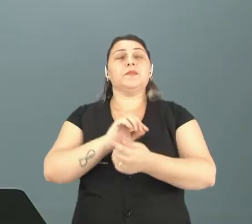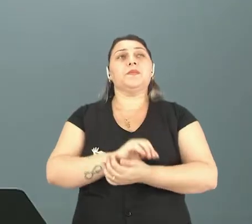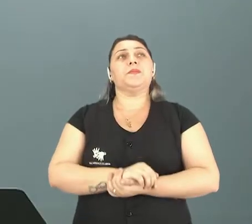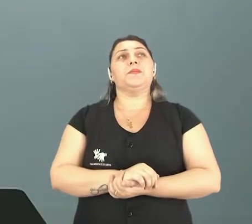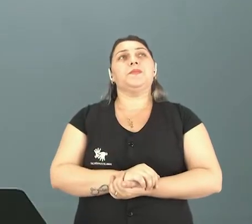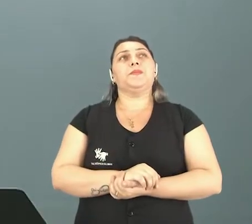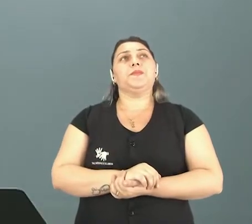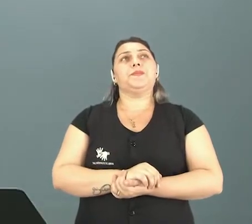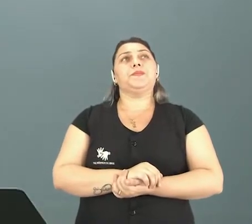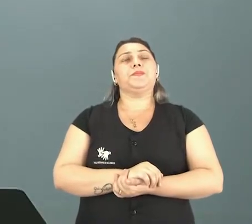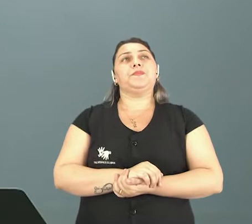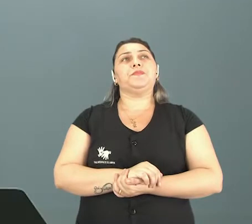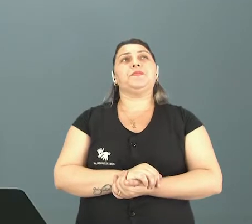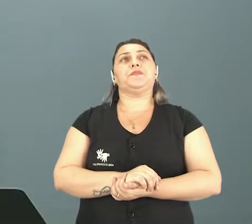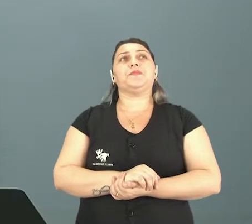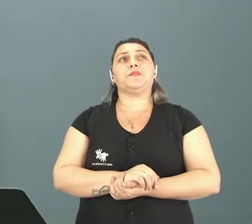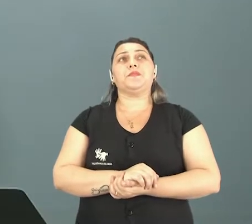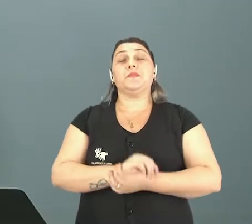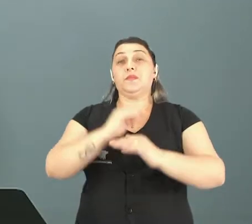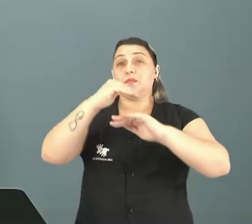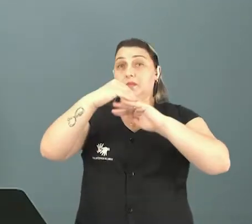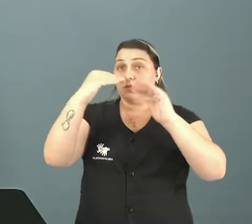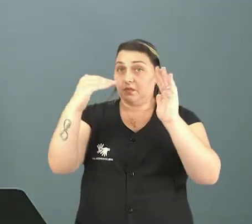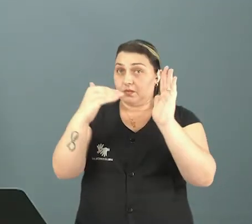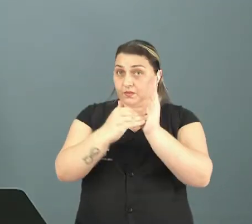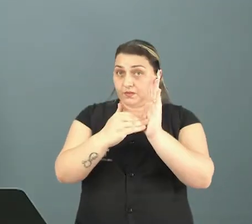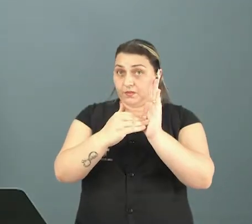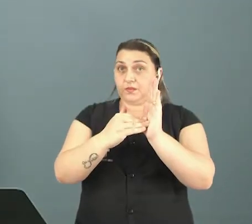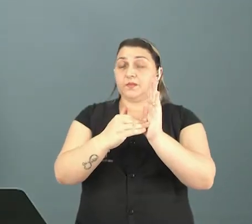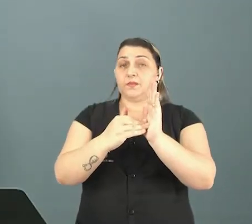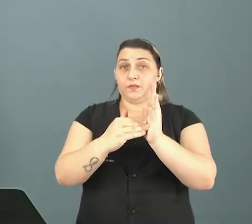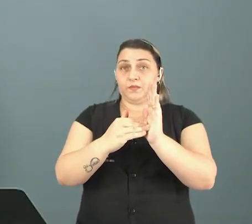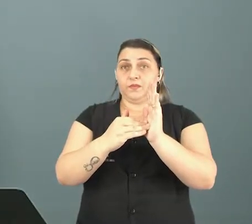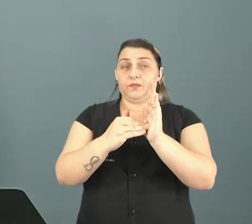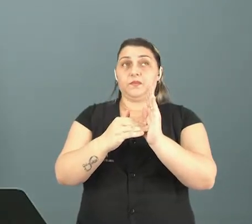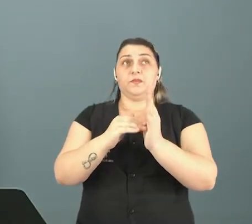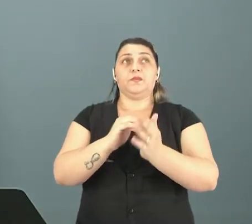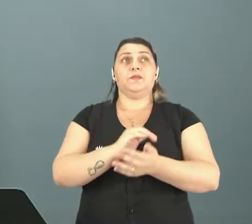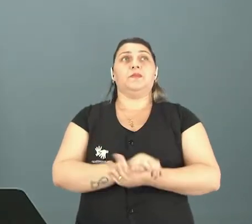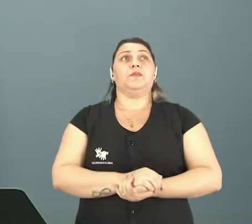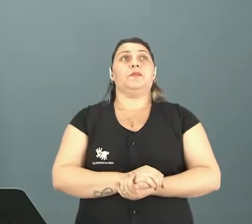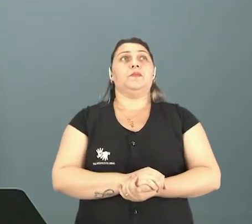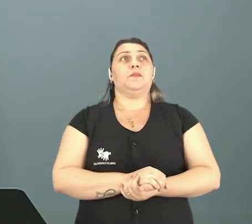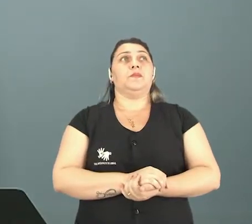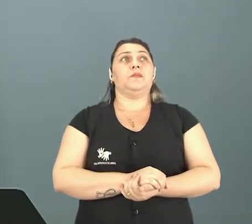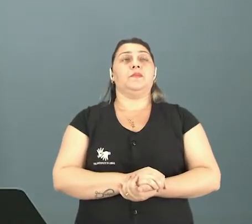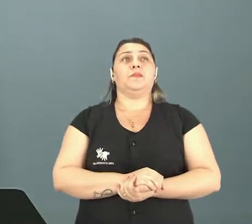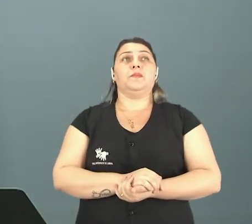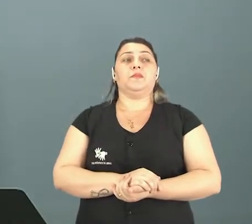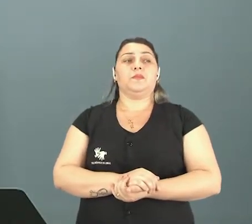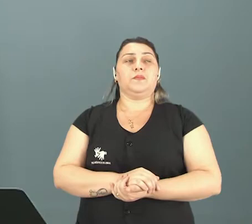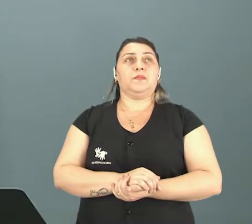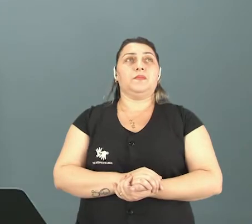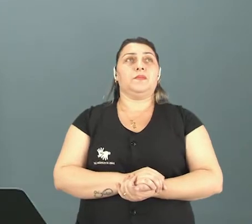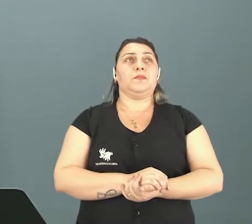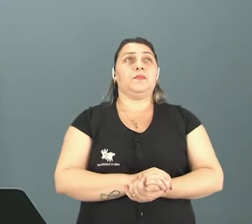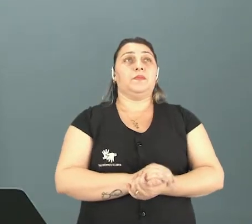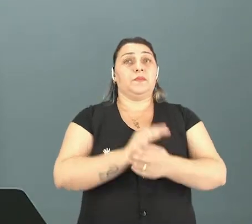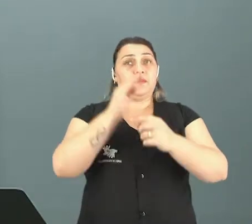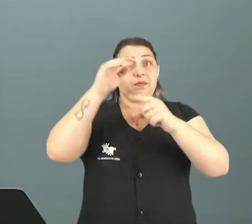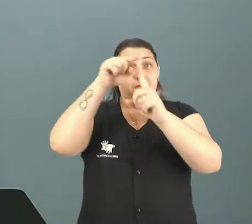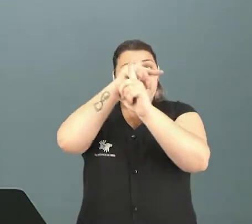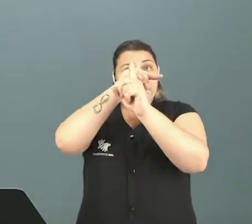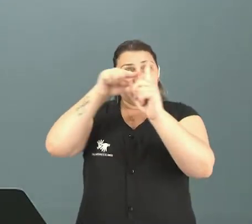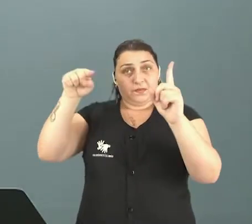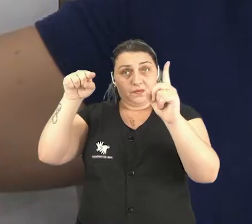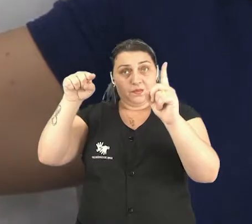que significa que tem um todo, né? Algo inteiro, e eu vou repartir bem na metade, bem